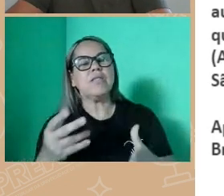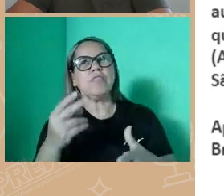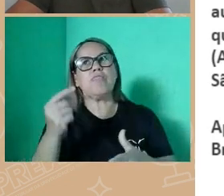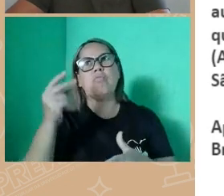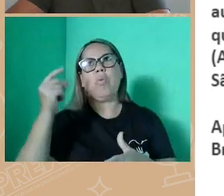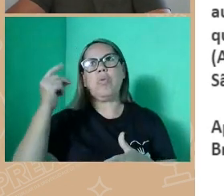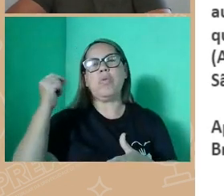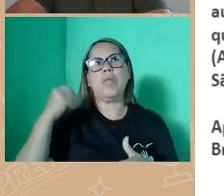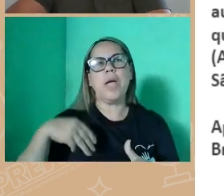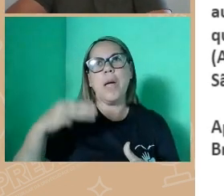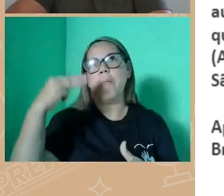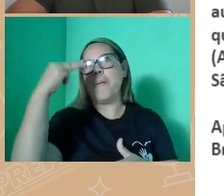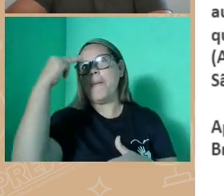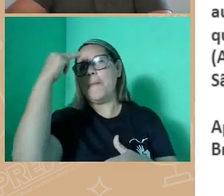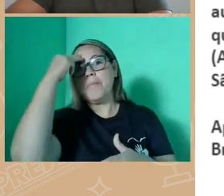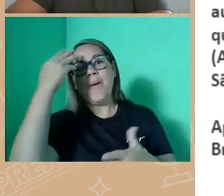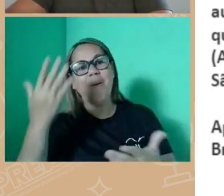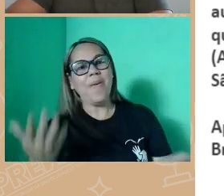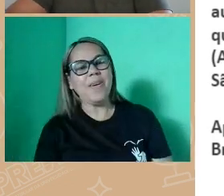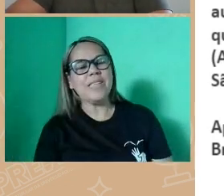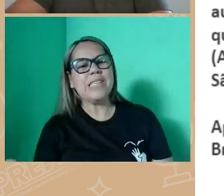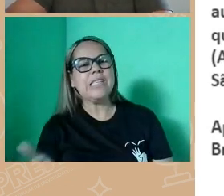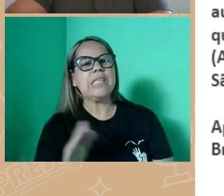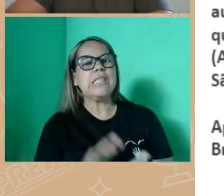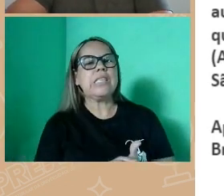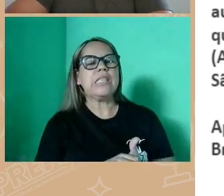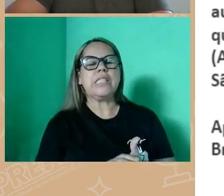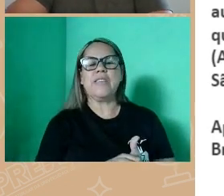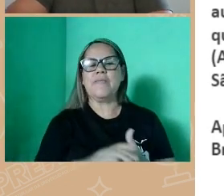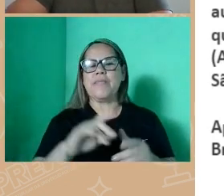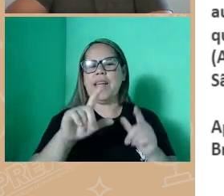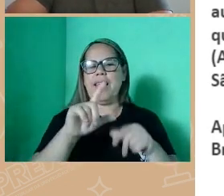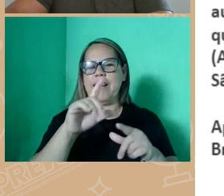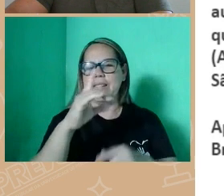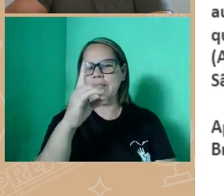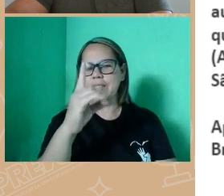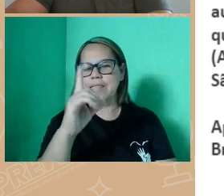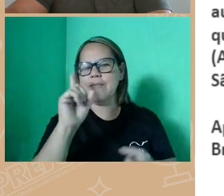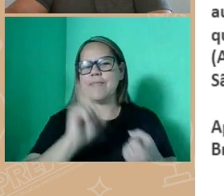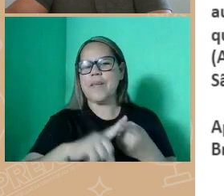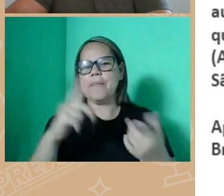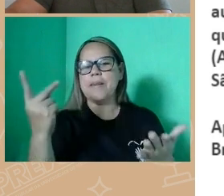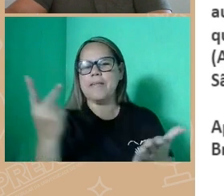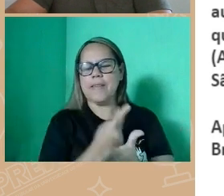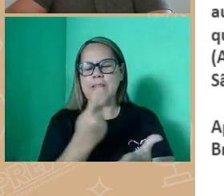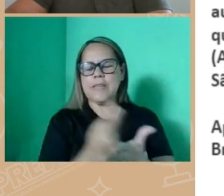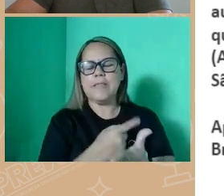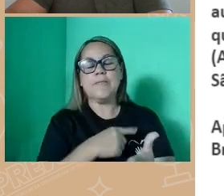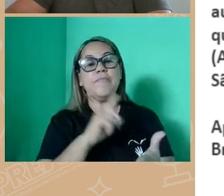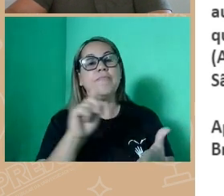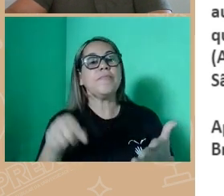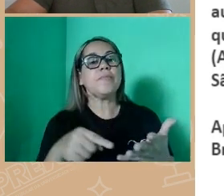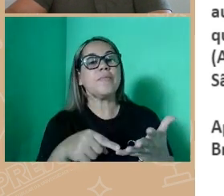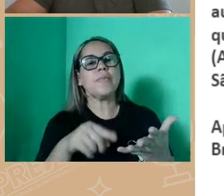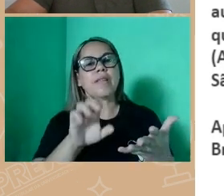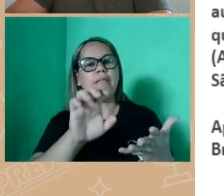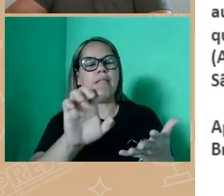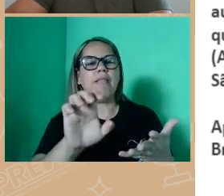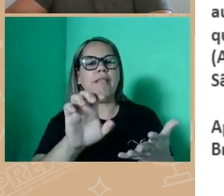memórias etc essa letra D também está incorreta vamos para a letra E